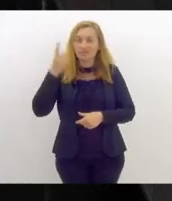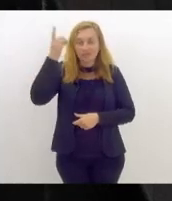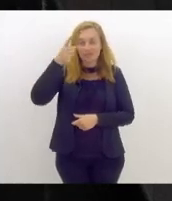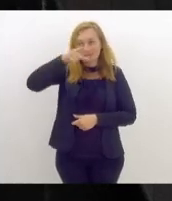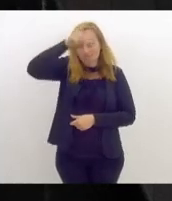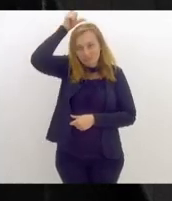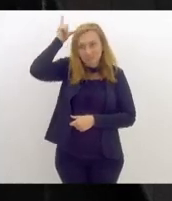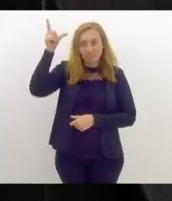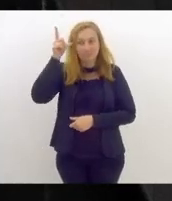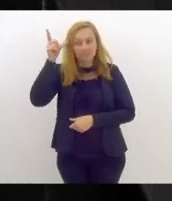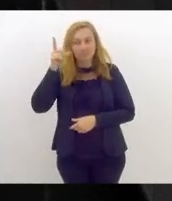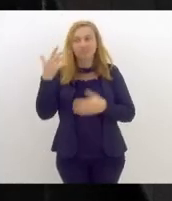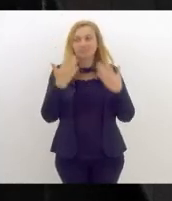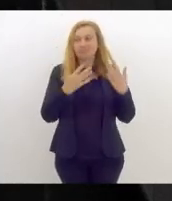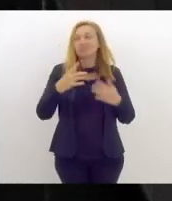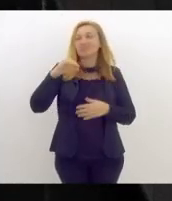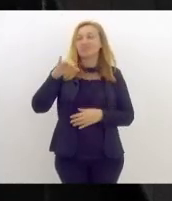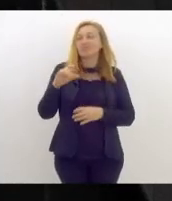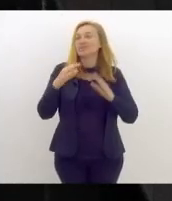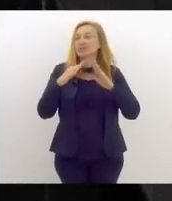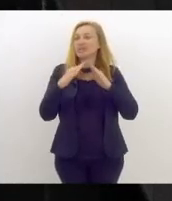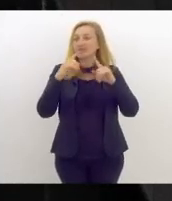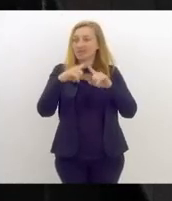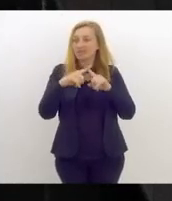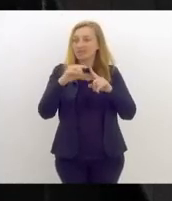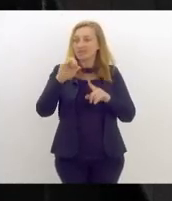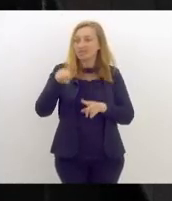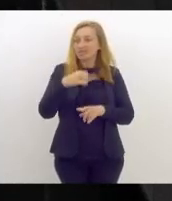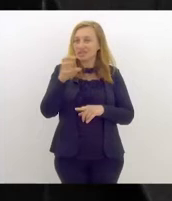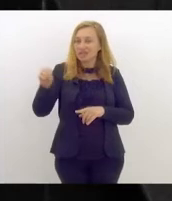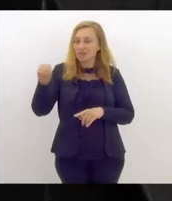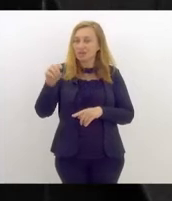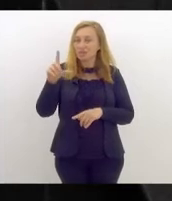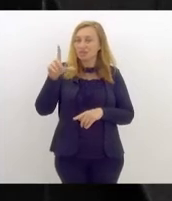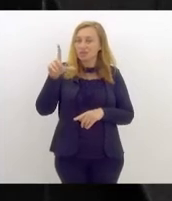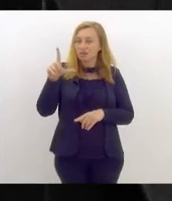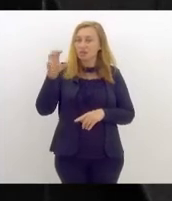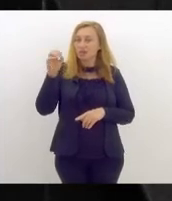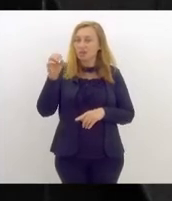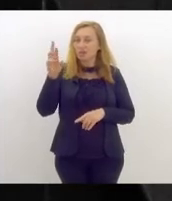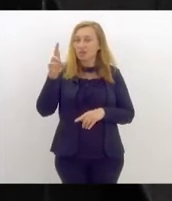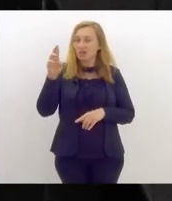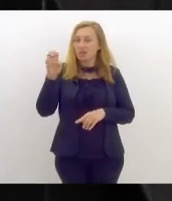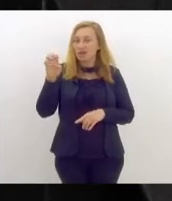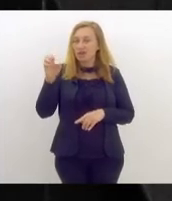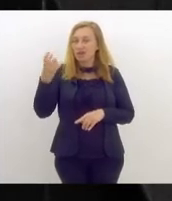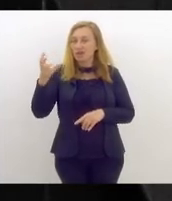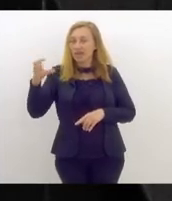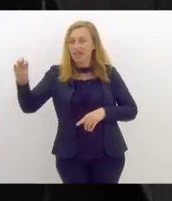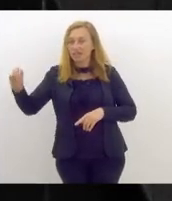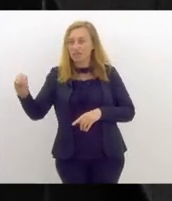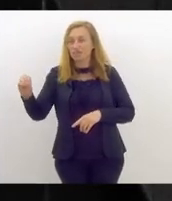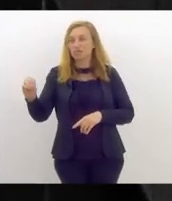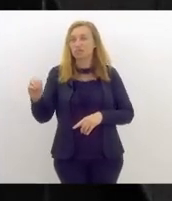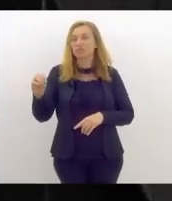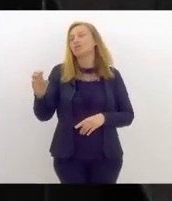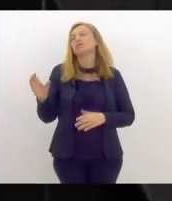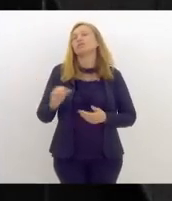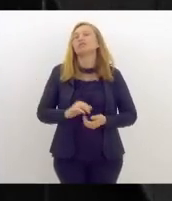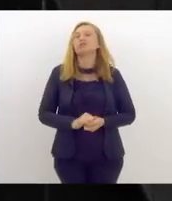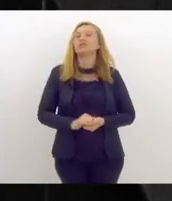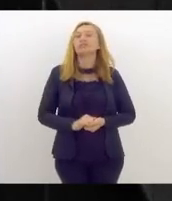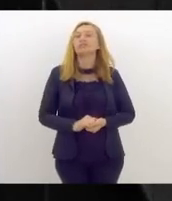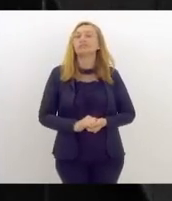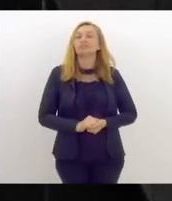celebrada na igreja de São Lourenço dos índios a primeira lá em cima é no morro da Boa Vista é celebrada